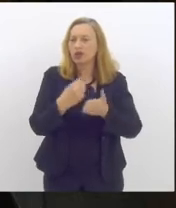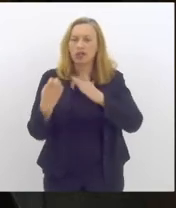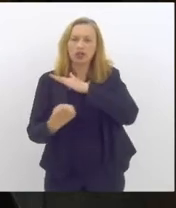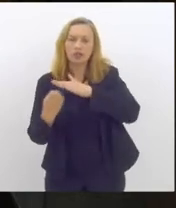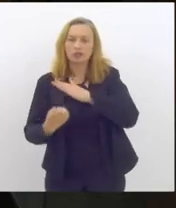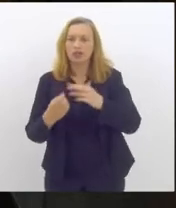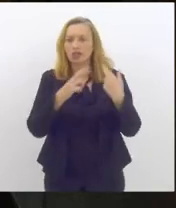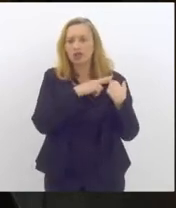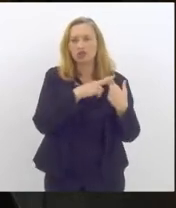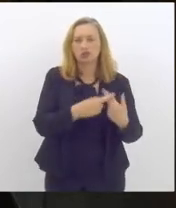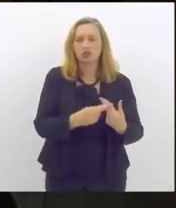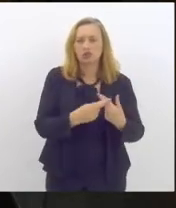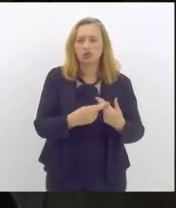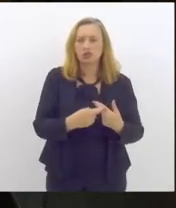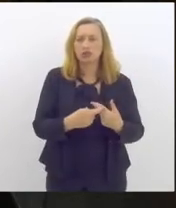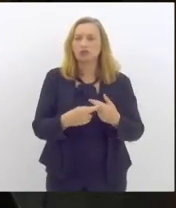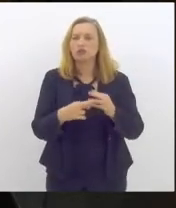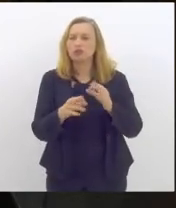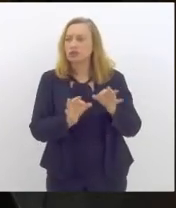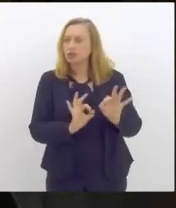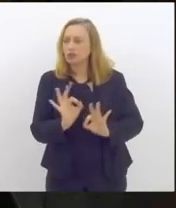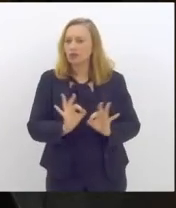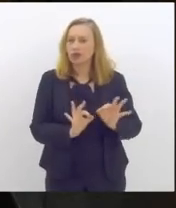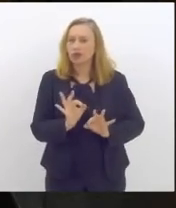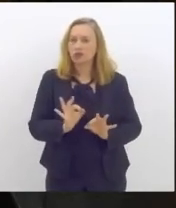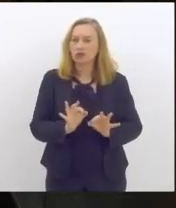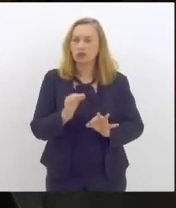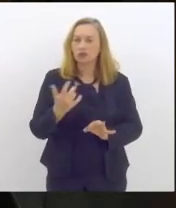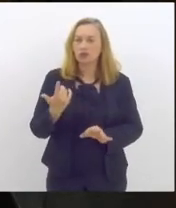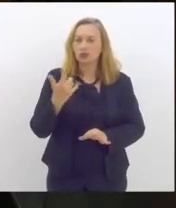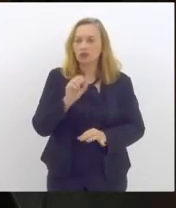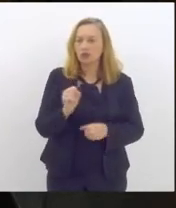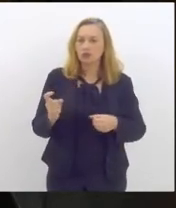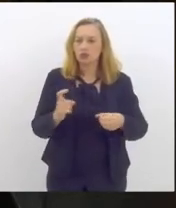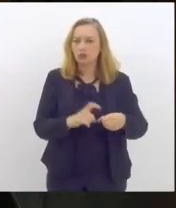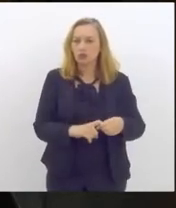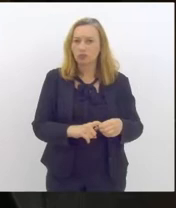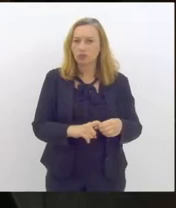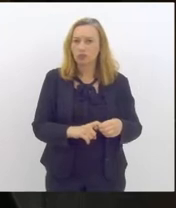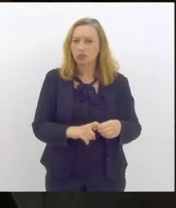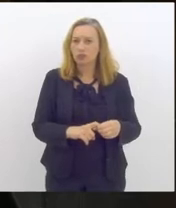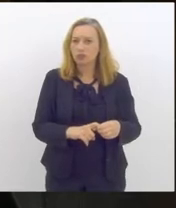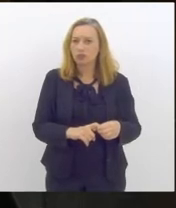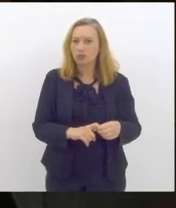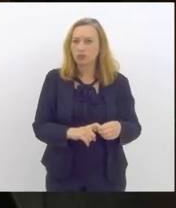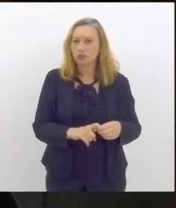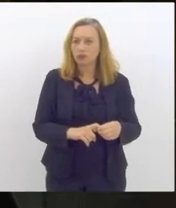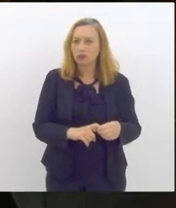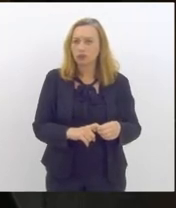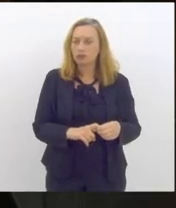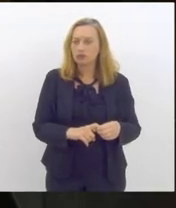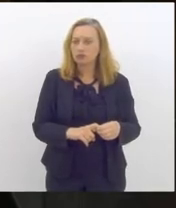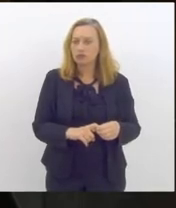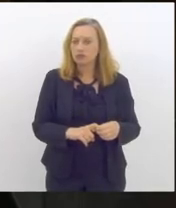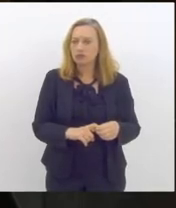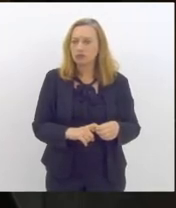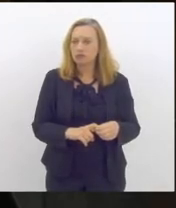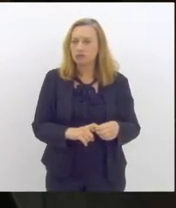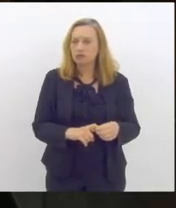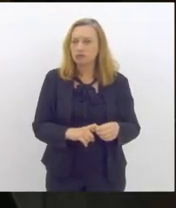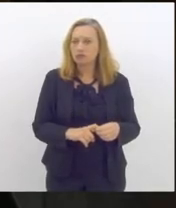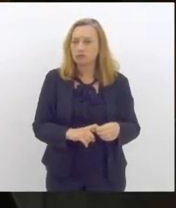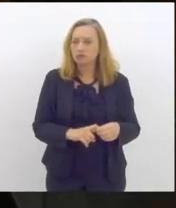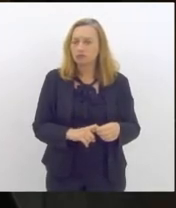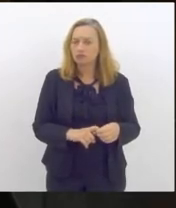a empresa responsável por Fazer A modelagem ganhou um consórcio e esse consórcio